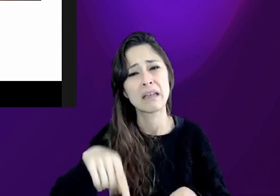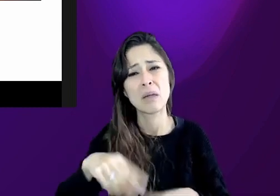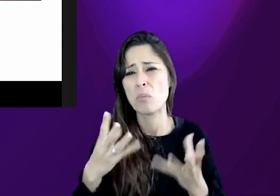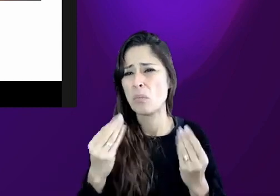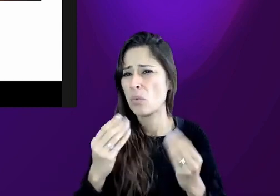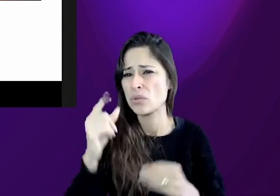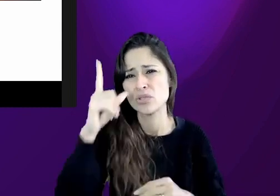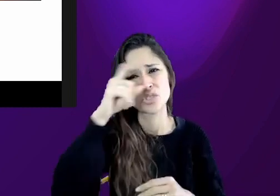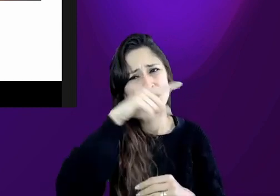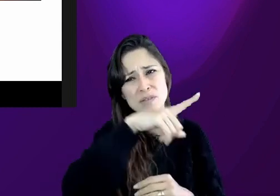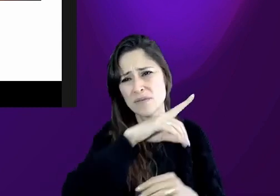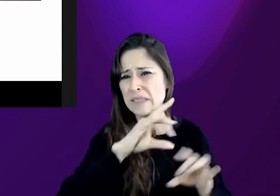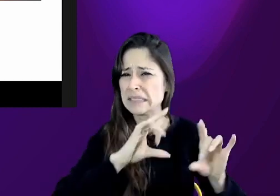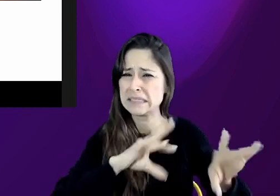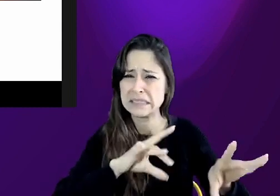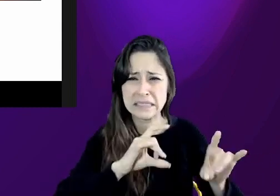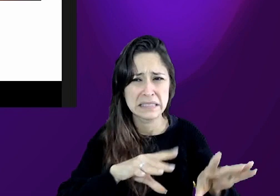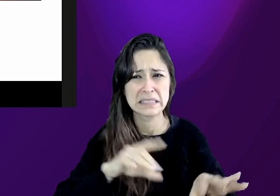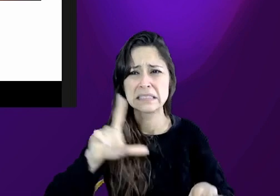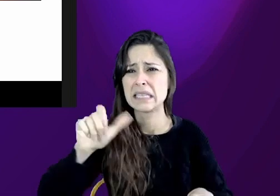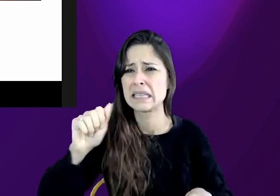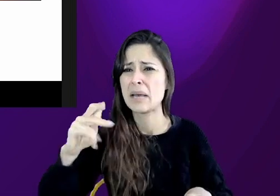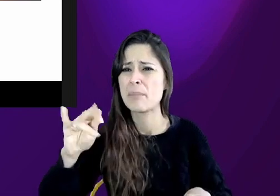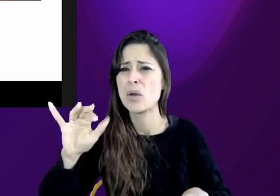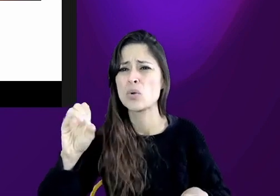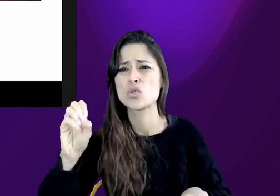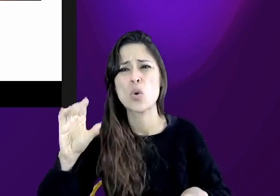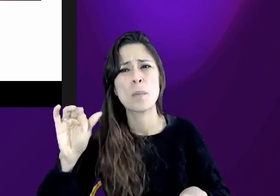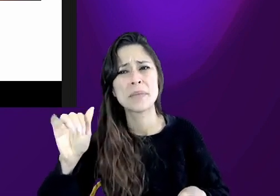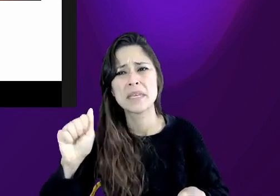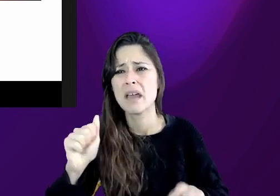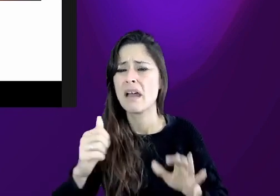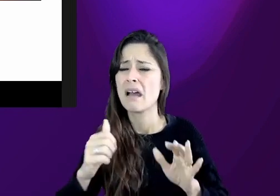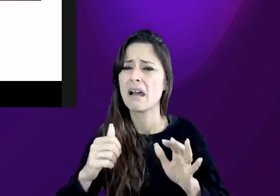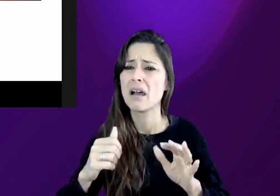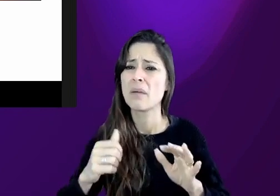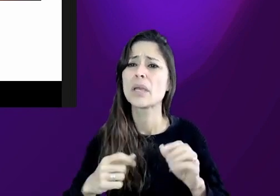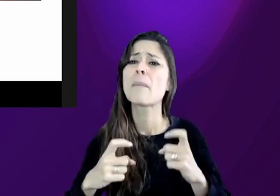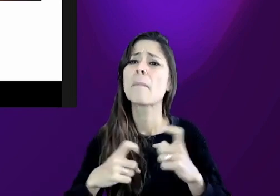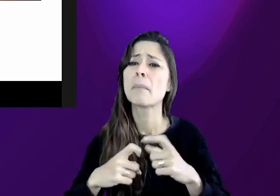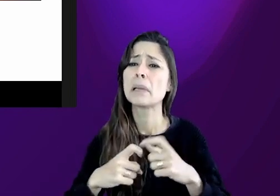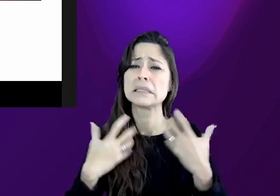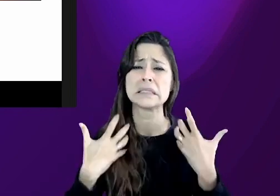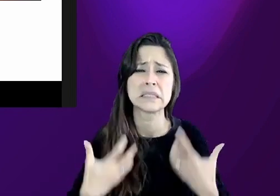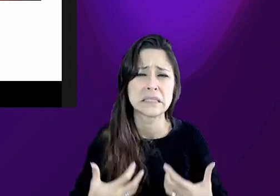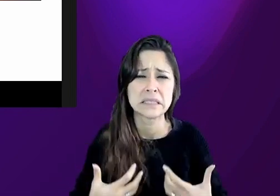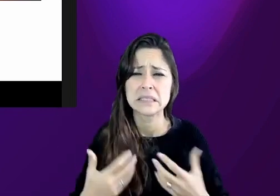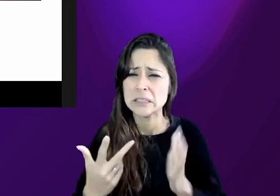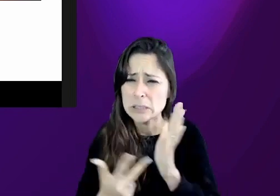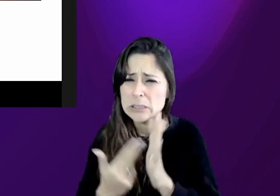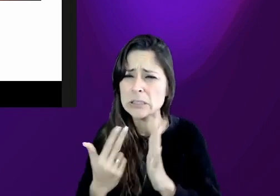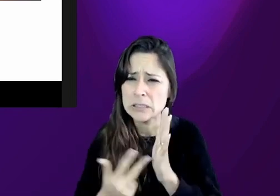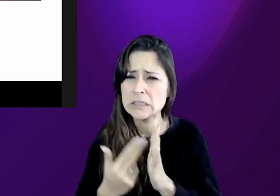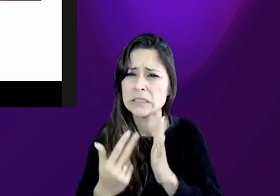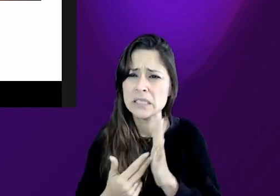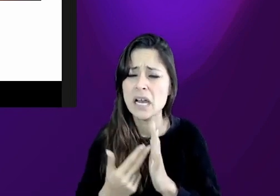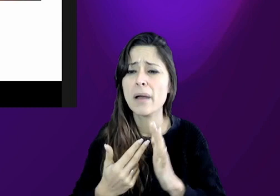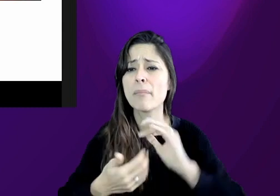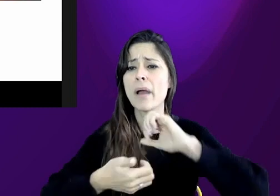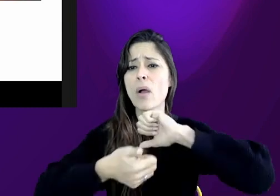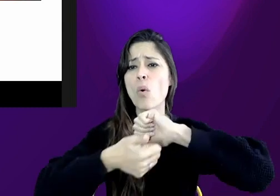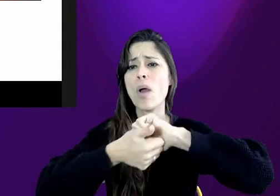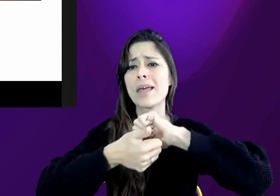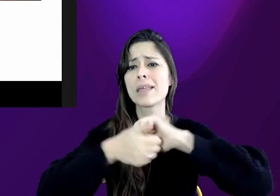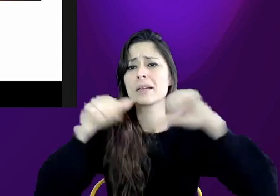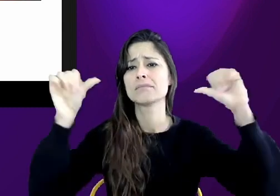difíceis tecnicamente pela via laparoscópica, o cirurgião fica cansado, é difícil manter a qualidade